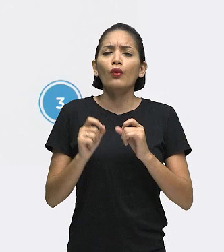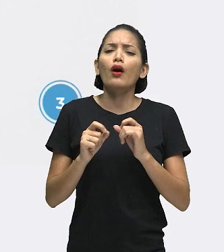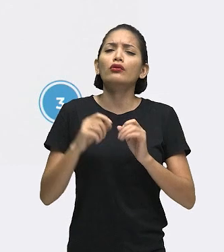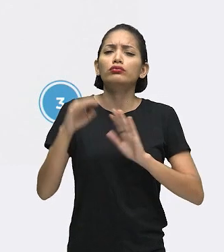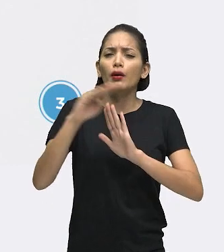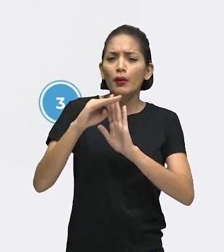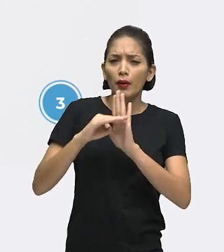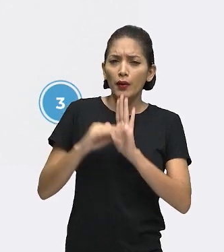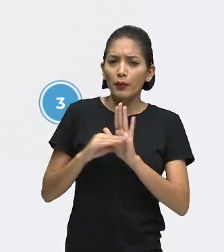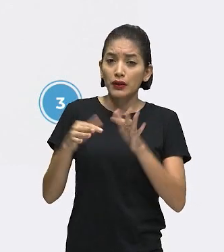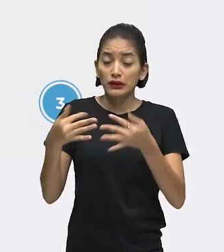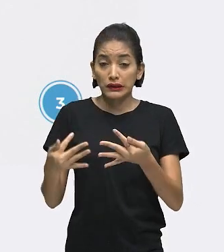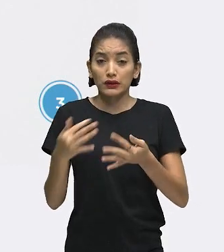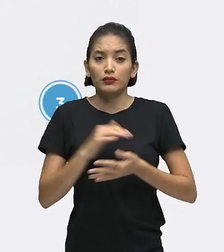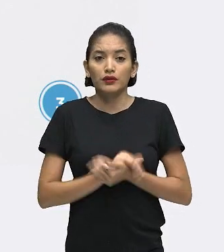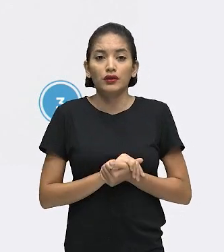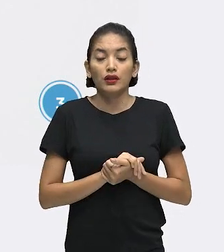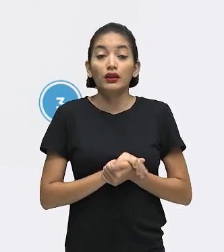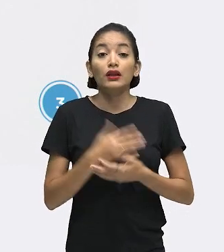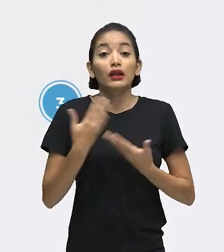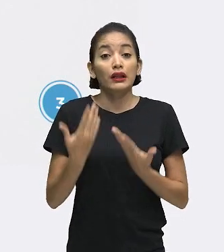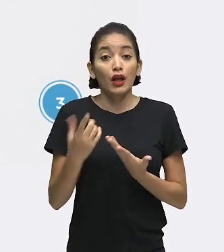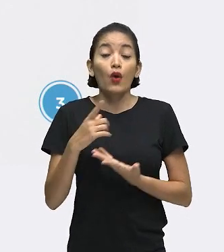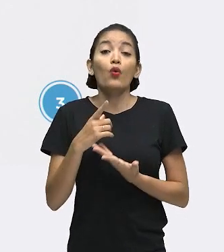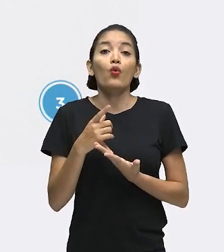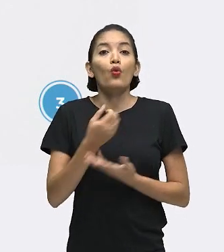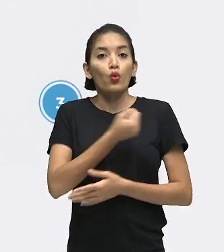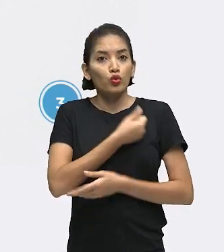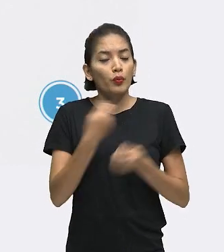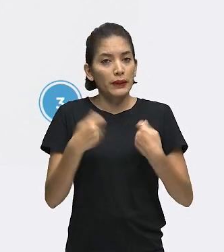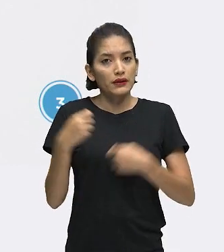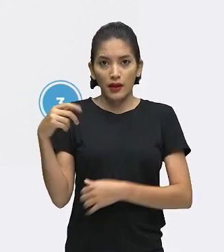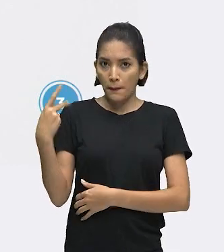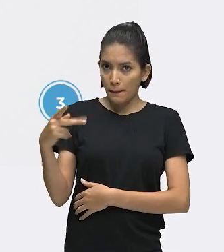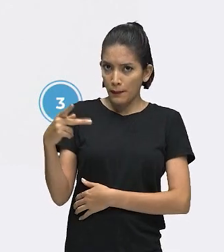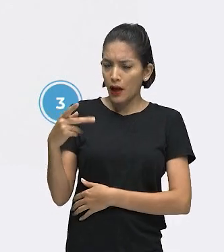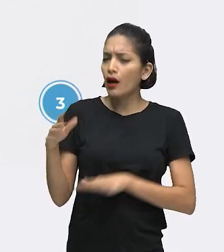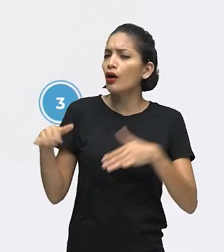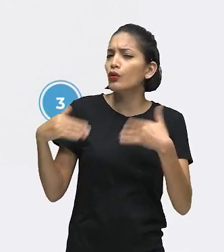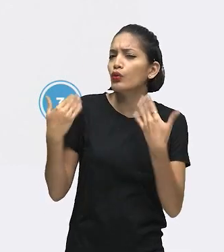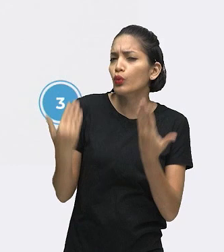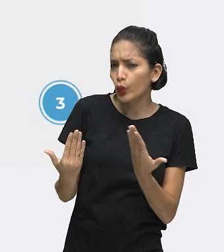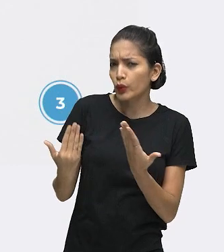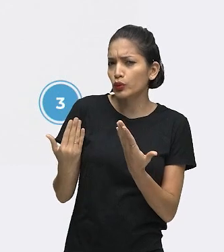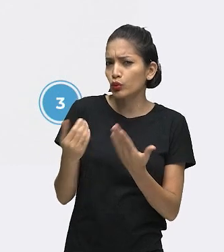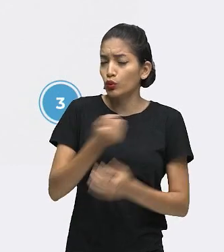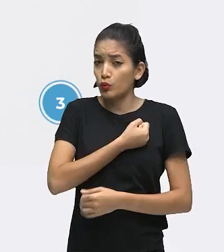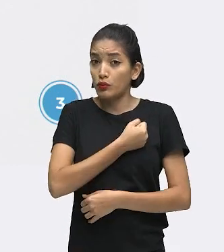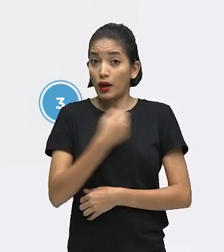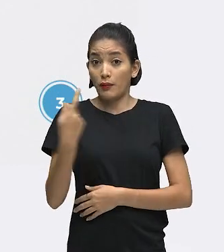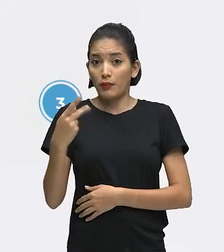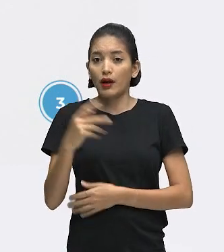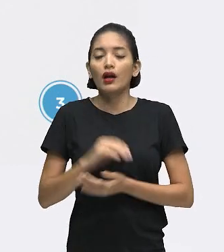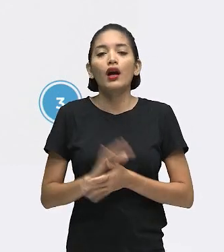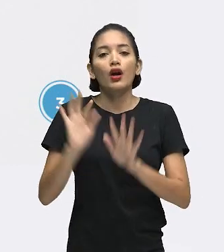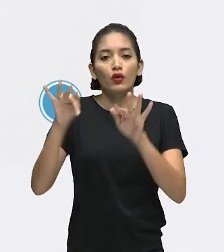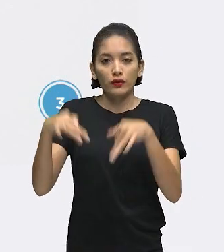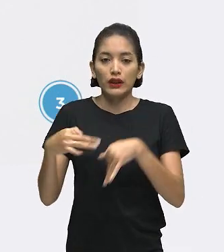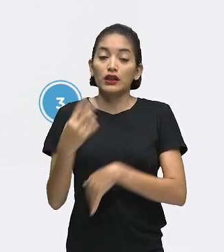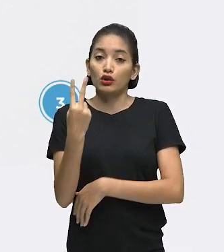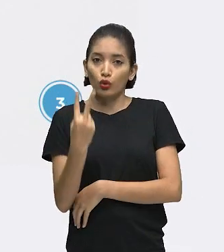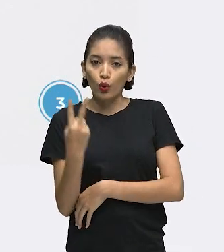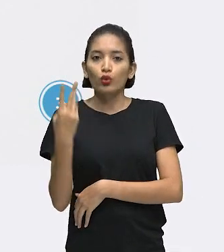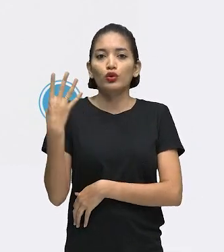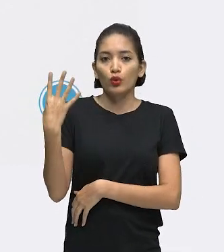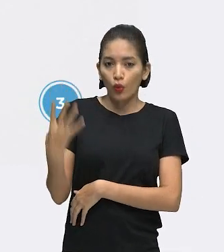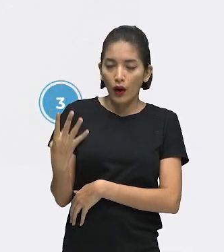simples, basta que o número seja par. E quando é que o número é par? Quando ele termina em 2,